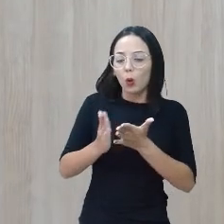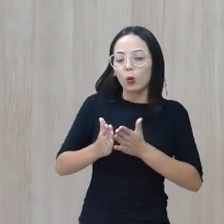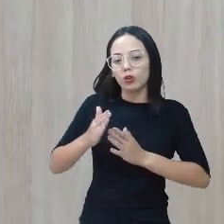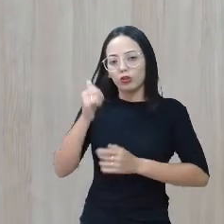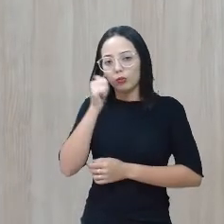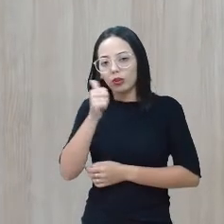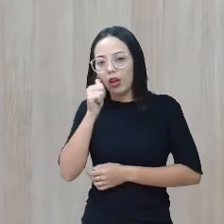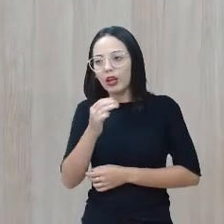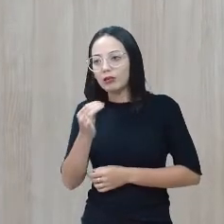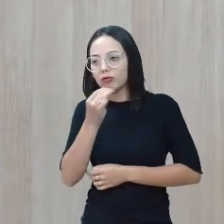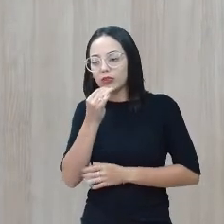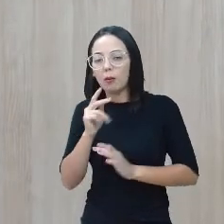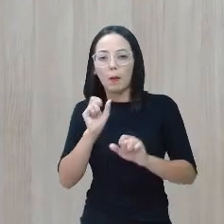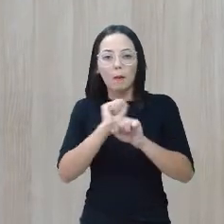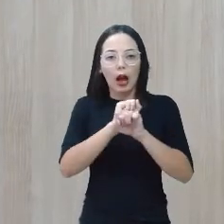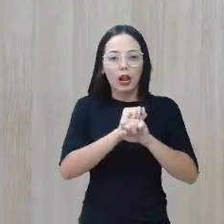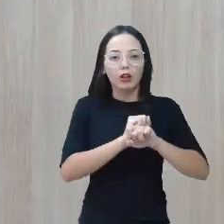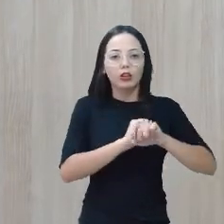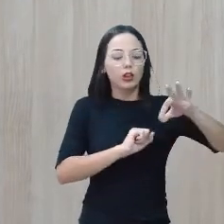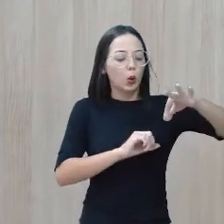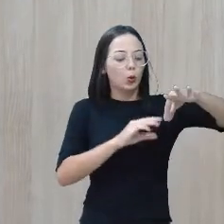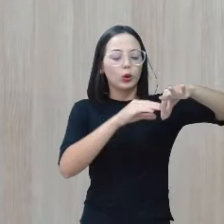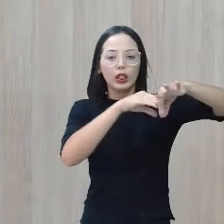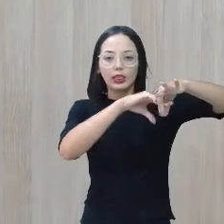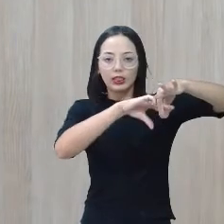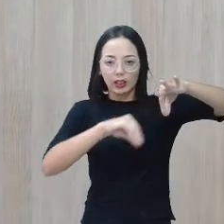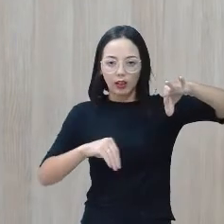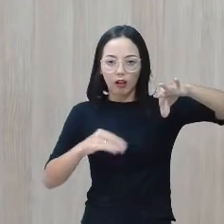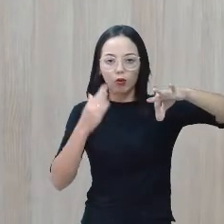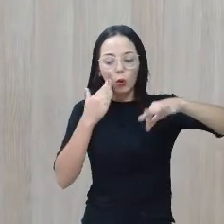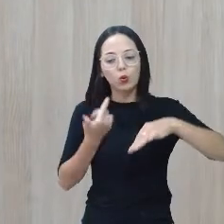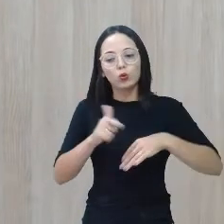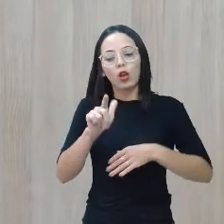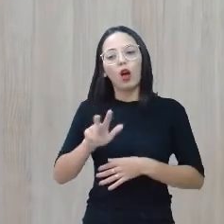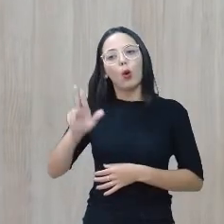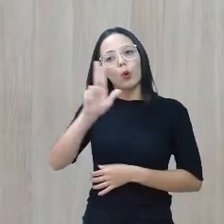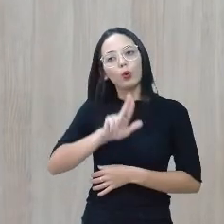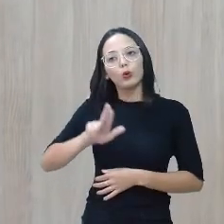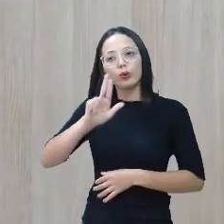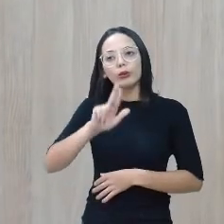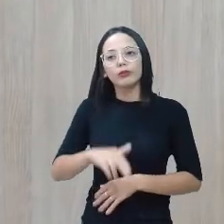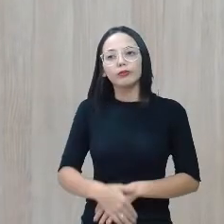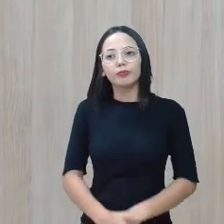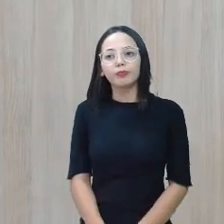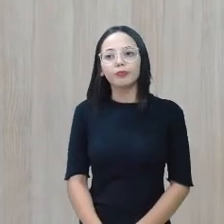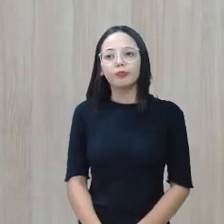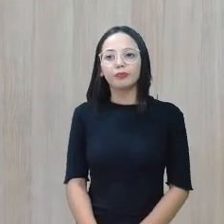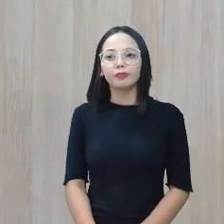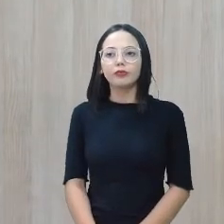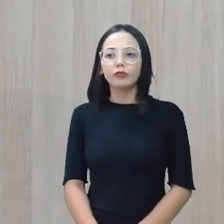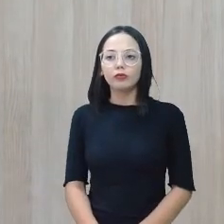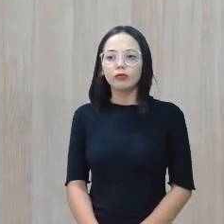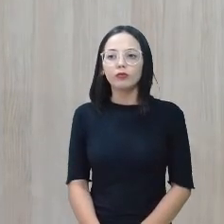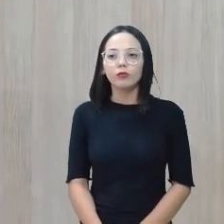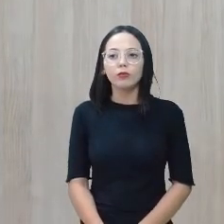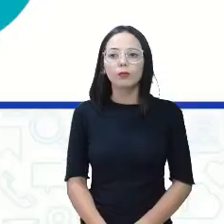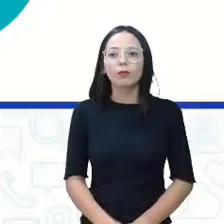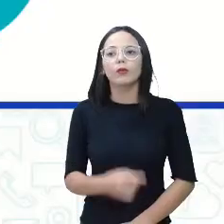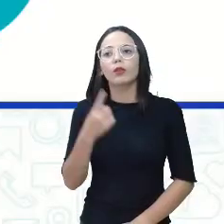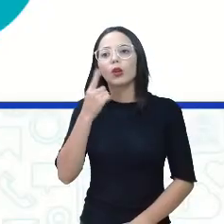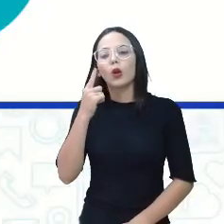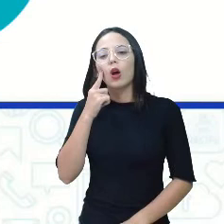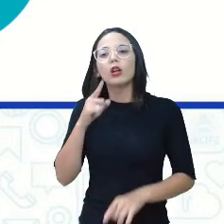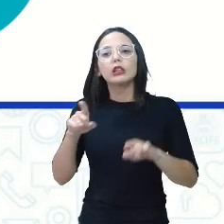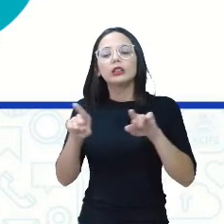a pessoa interrompe e vai usar outro método. Após colocado no interior